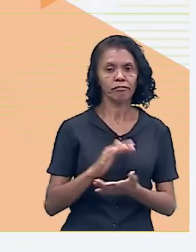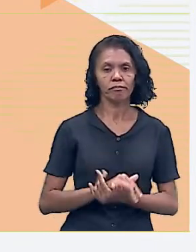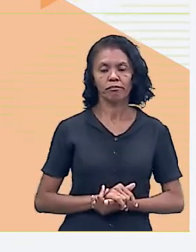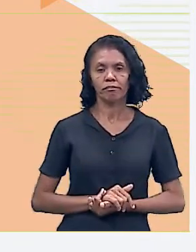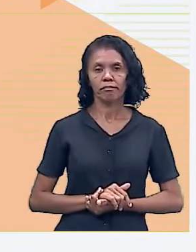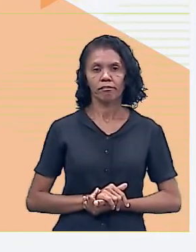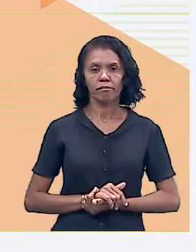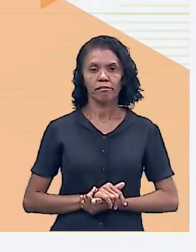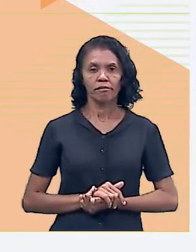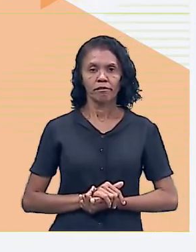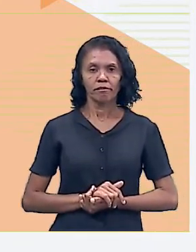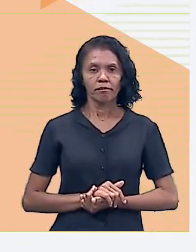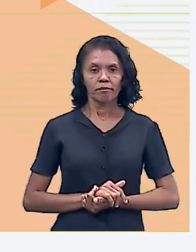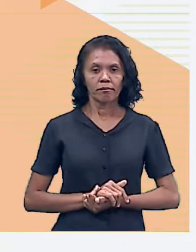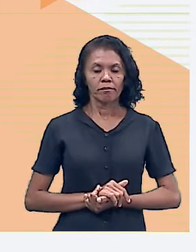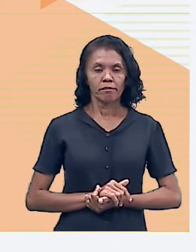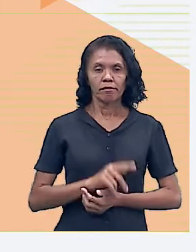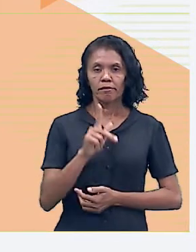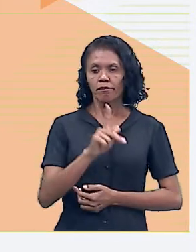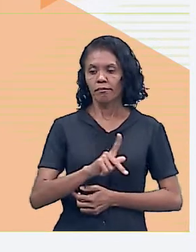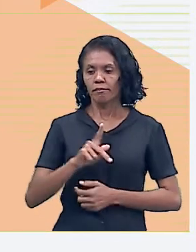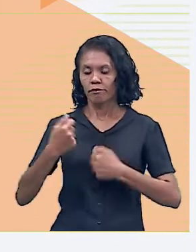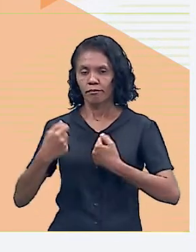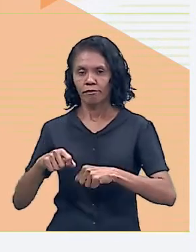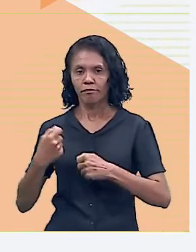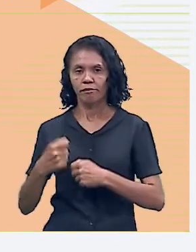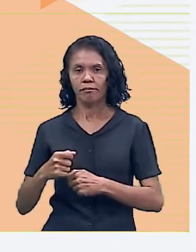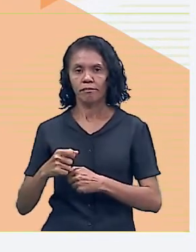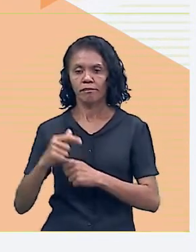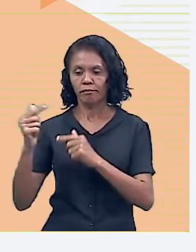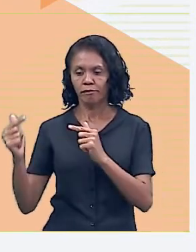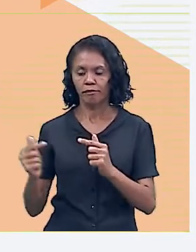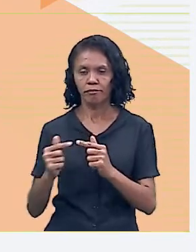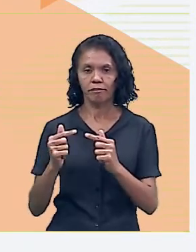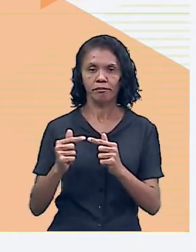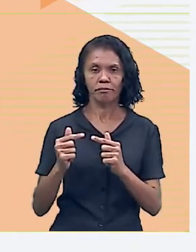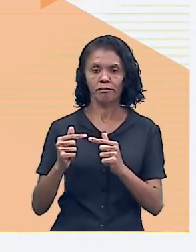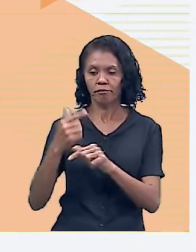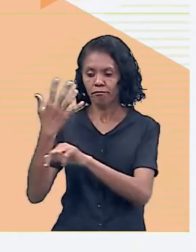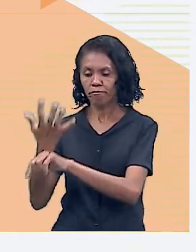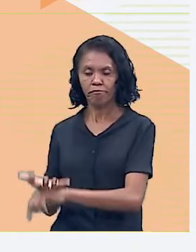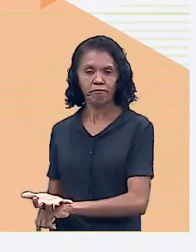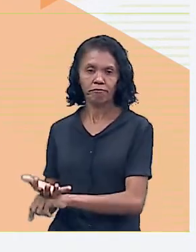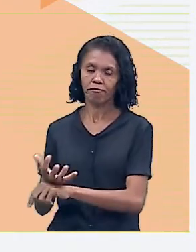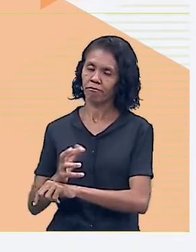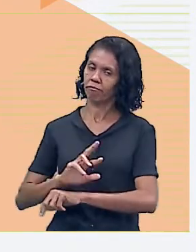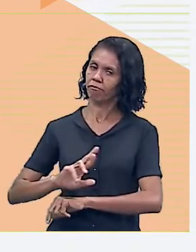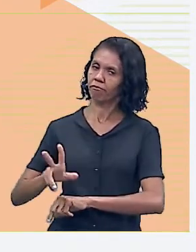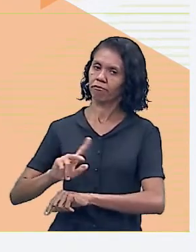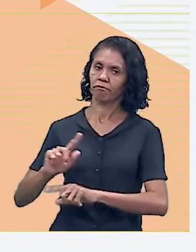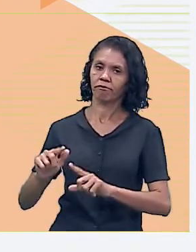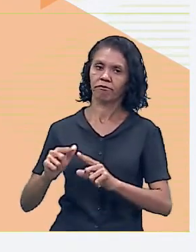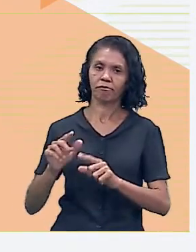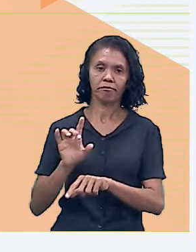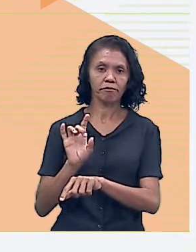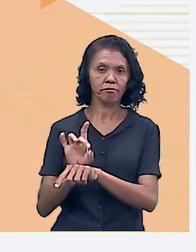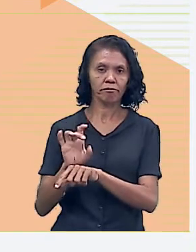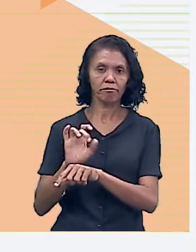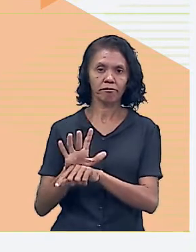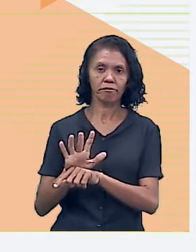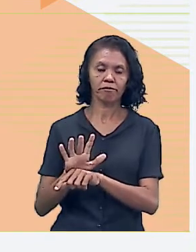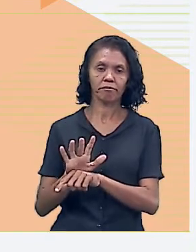beleza só para você ter essas GB professor precisa necessariamente está vinculado a uma disciplina não a dica é